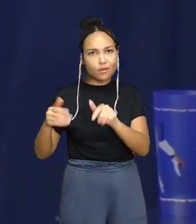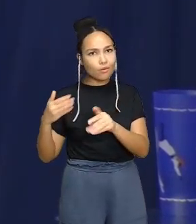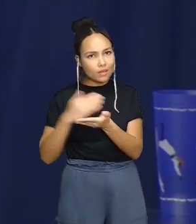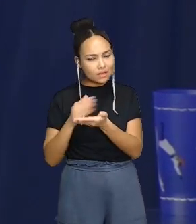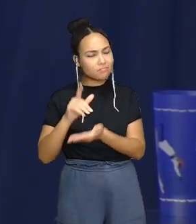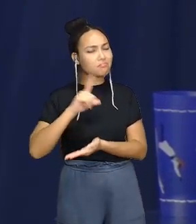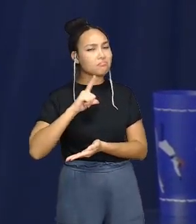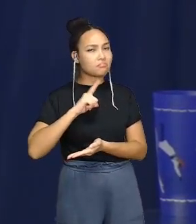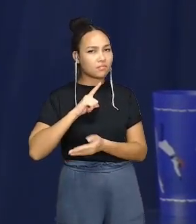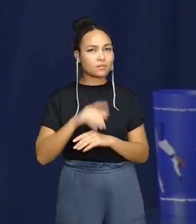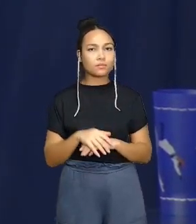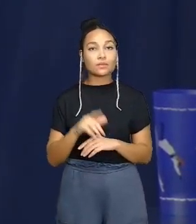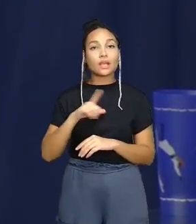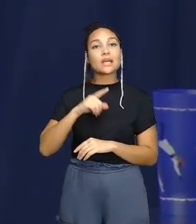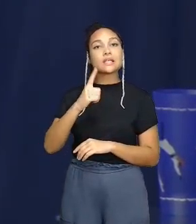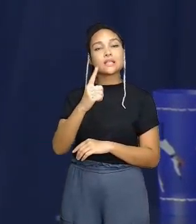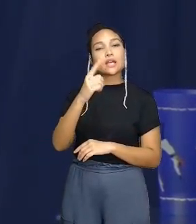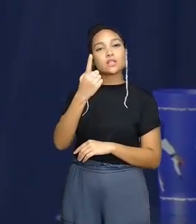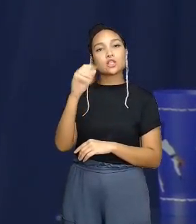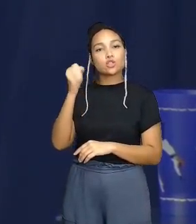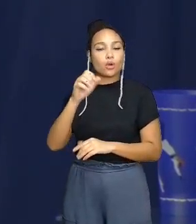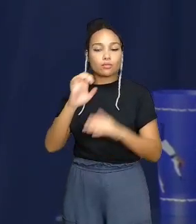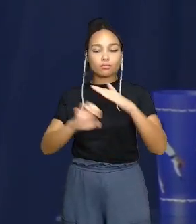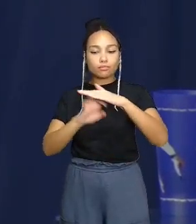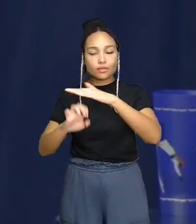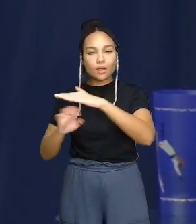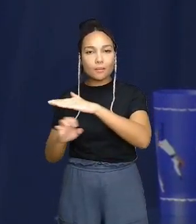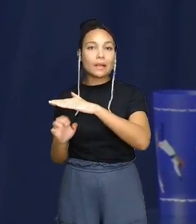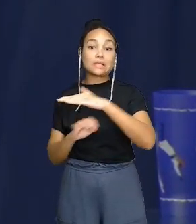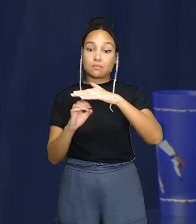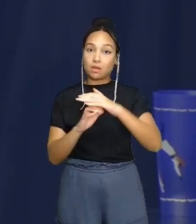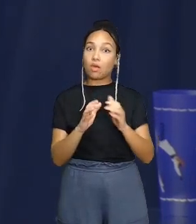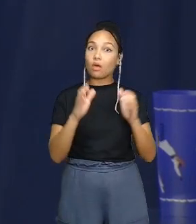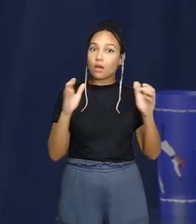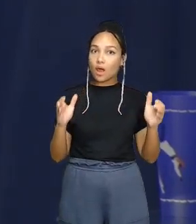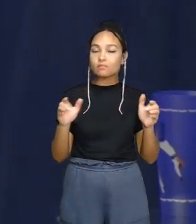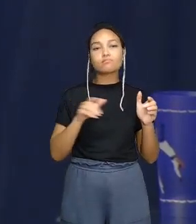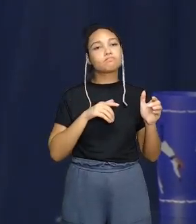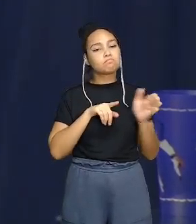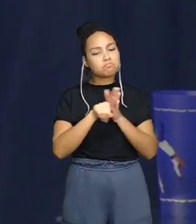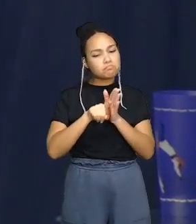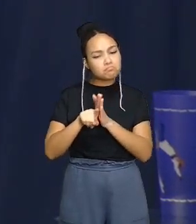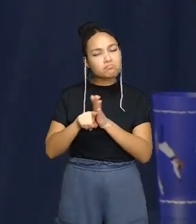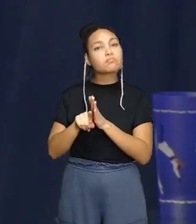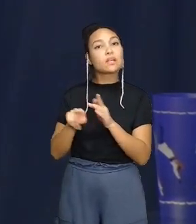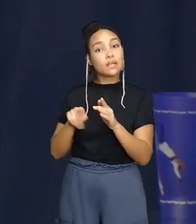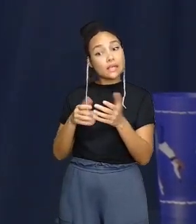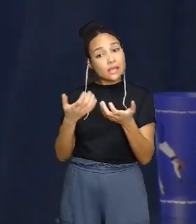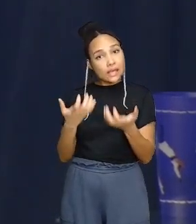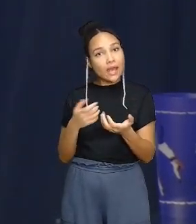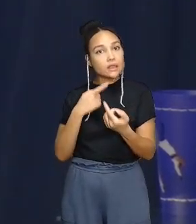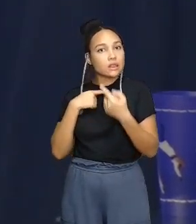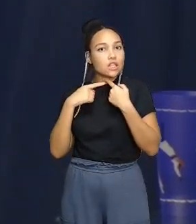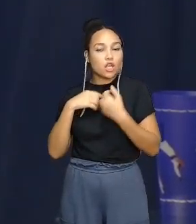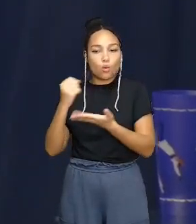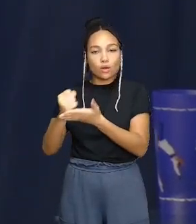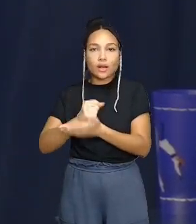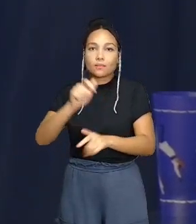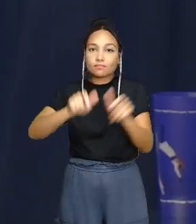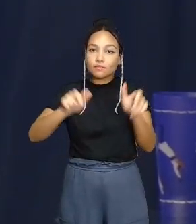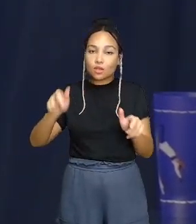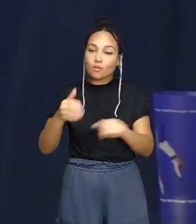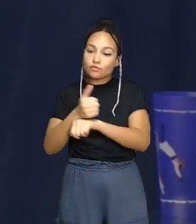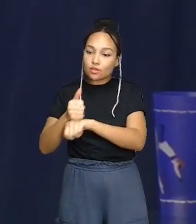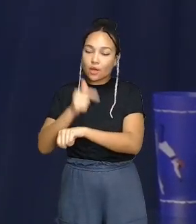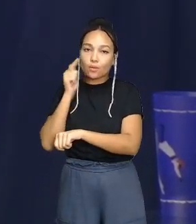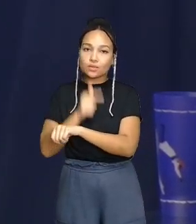Foram 118 empresas, grandes empresas ouvidas e que desejam contratar esses profissionais e que eles se desenvolvam dentro das